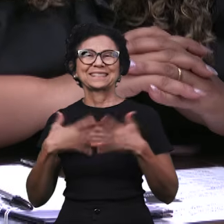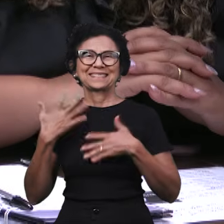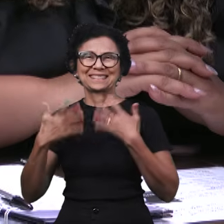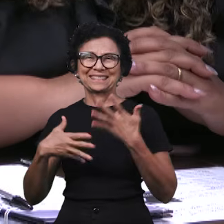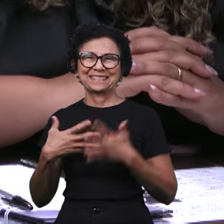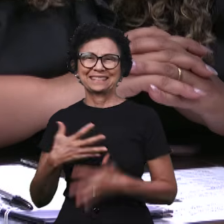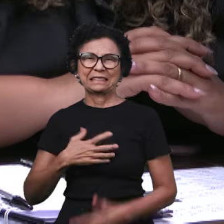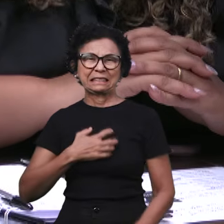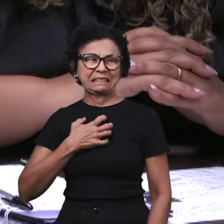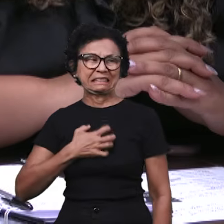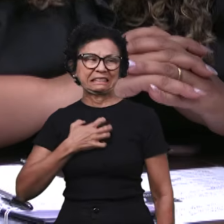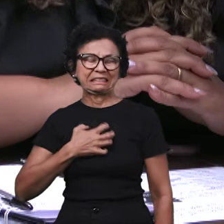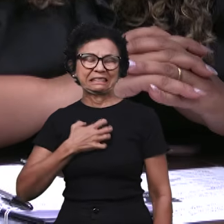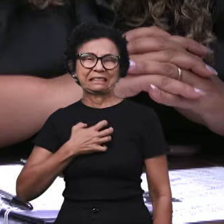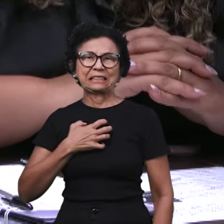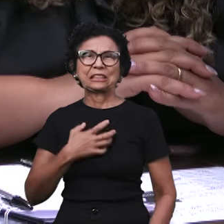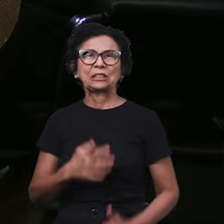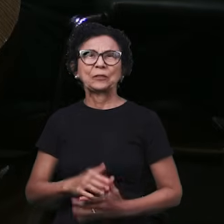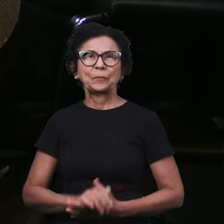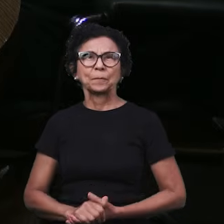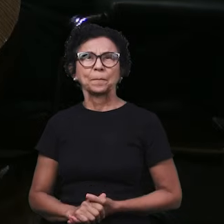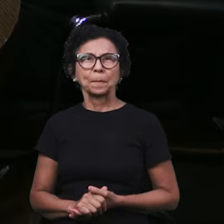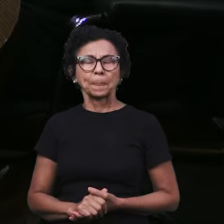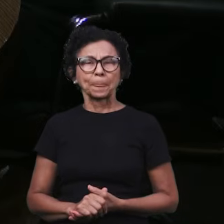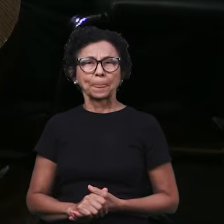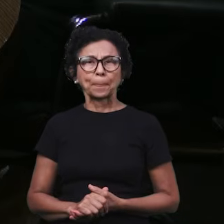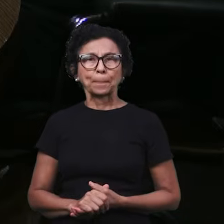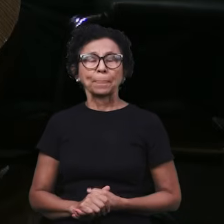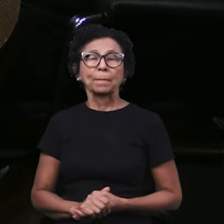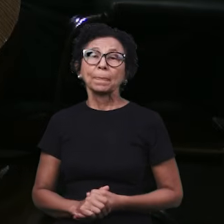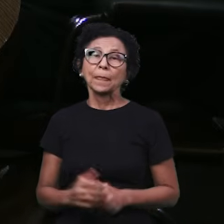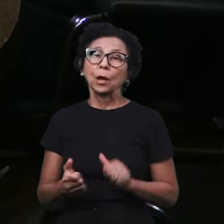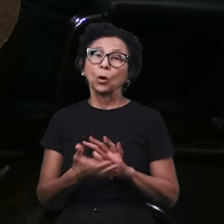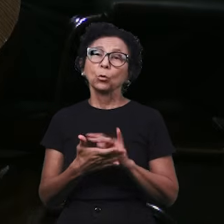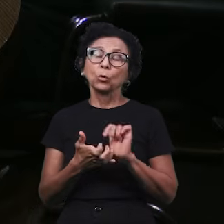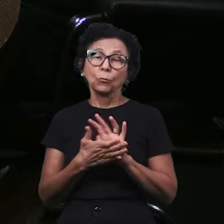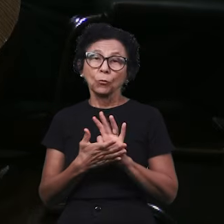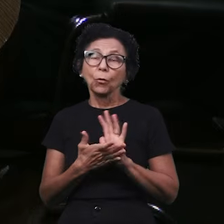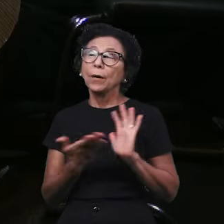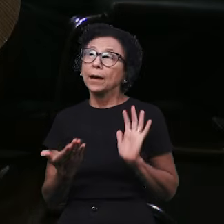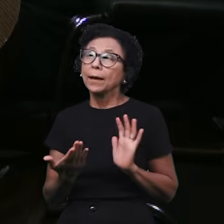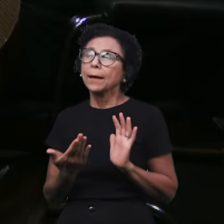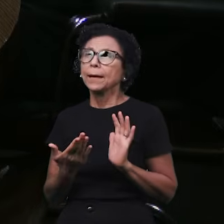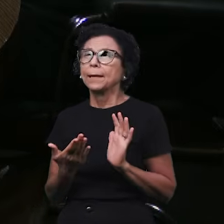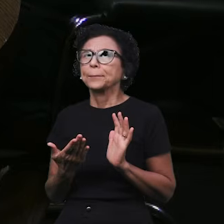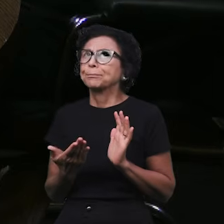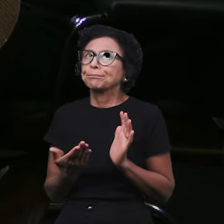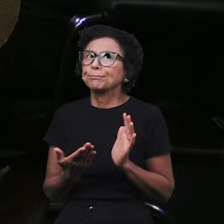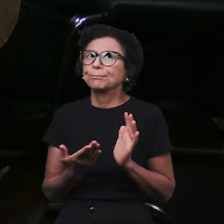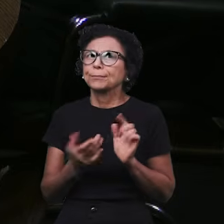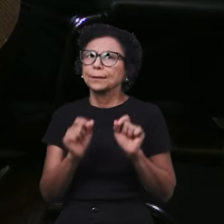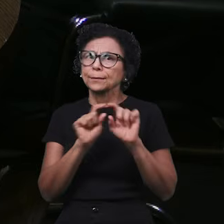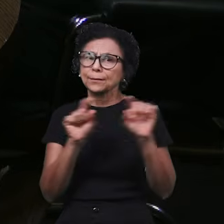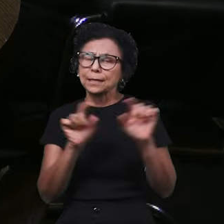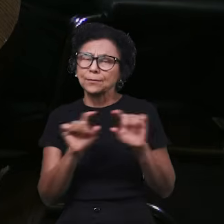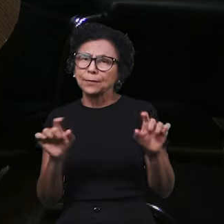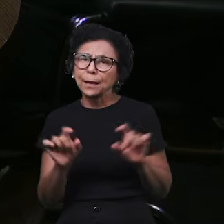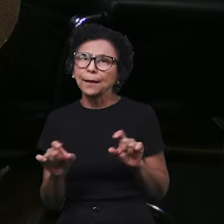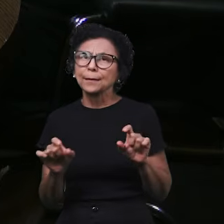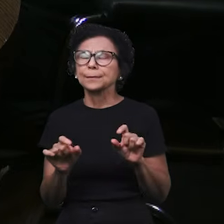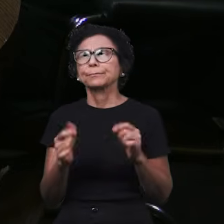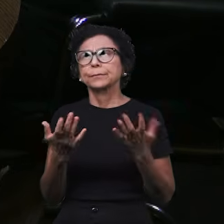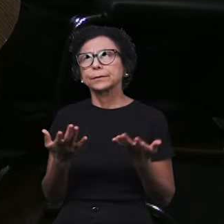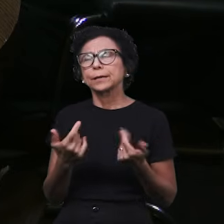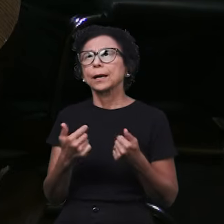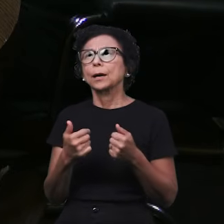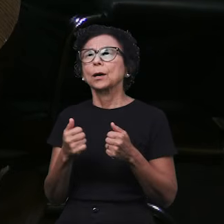tem louvores que a gente questiona o Senhor, por que está acontecendo isso? E aí o intérprete tem que trazer esse sentimento, né? Porque quando fala